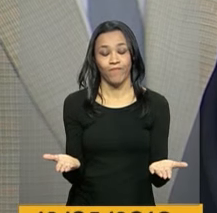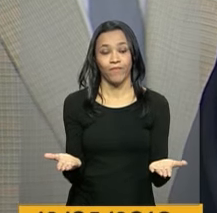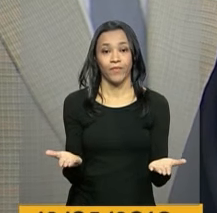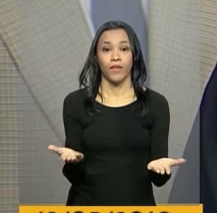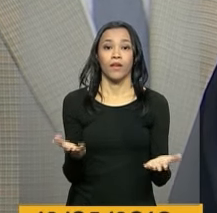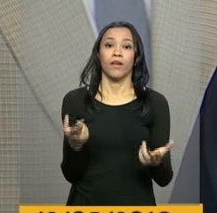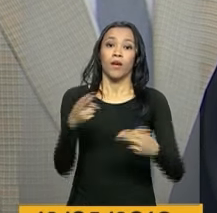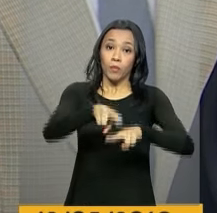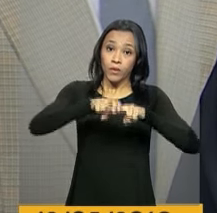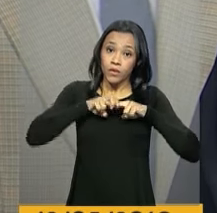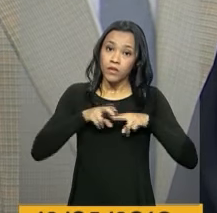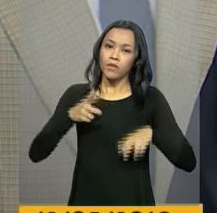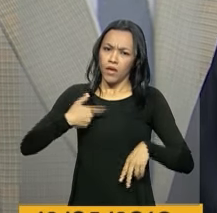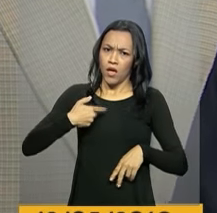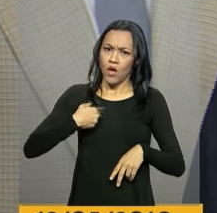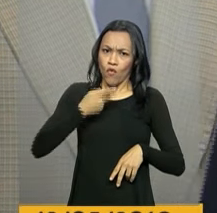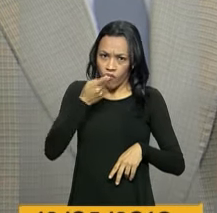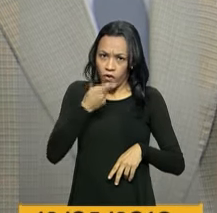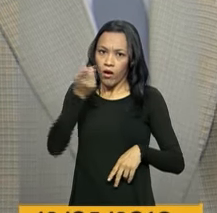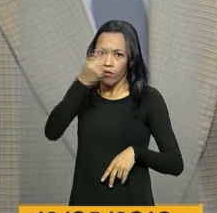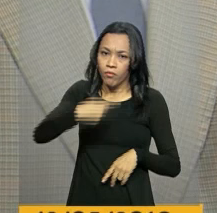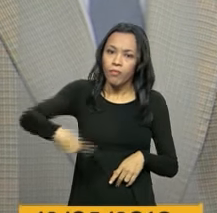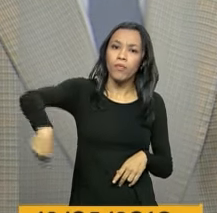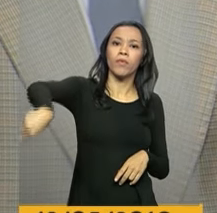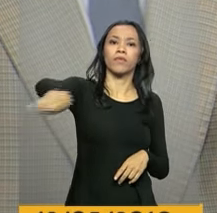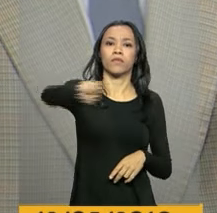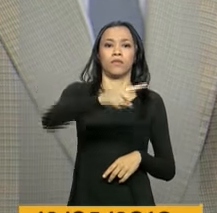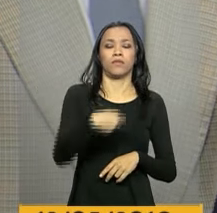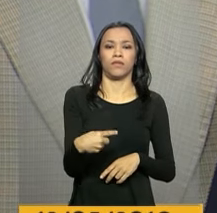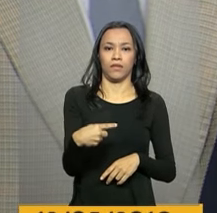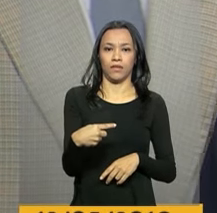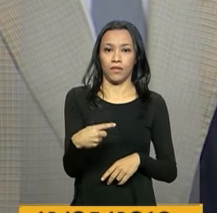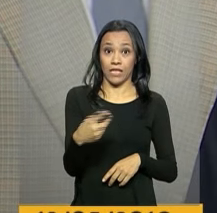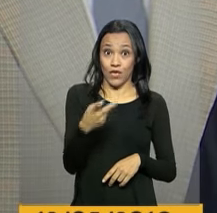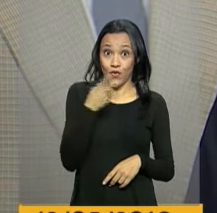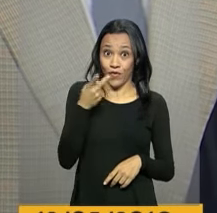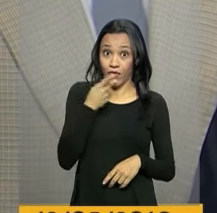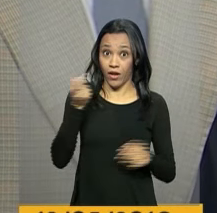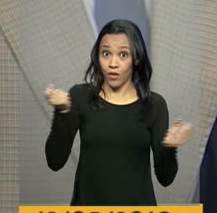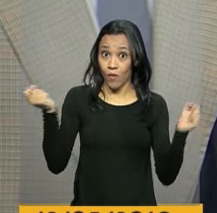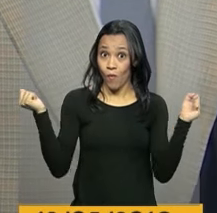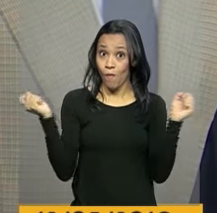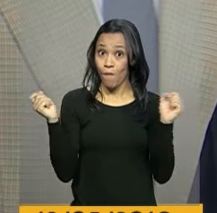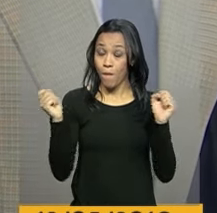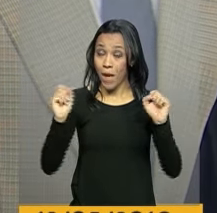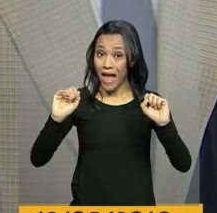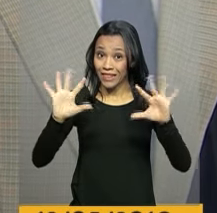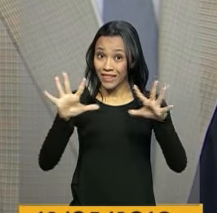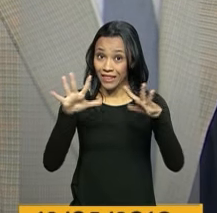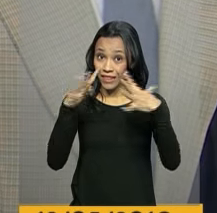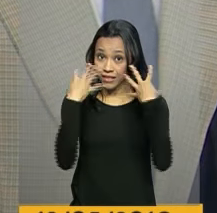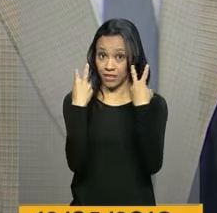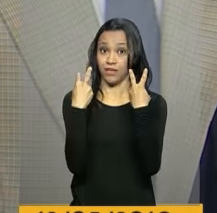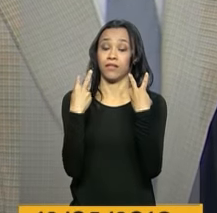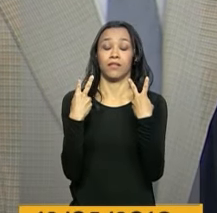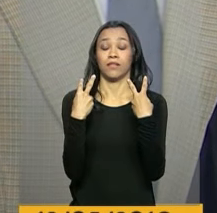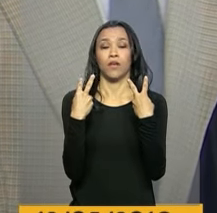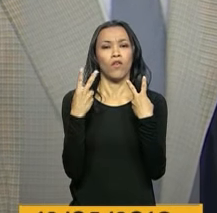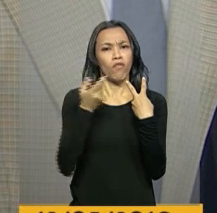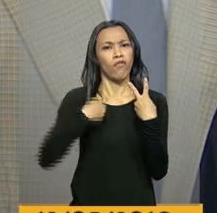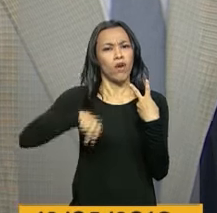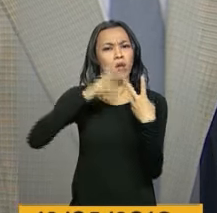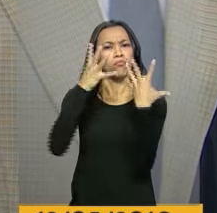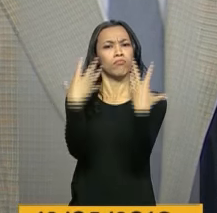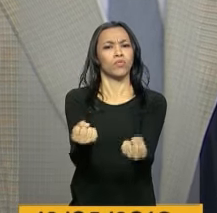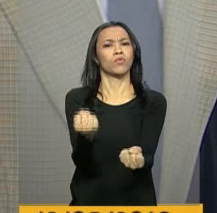Portanto, reafirmo, e o faço em letras garrafais, vamos manter os